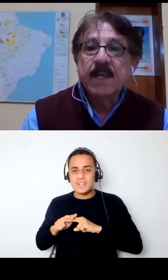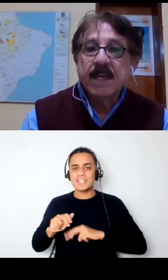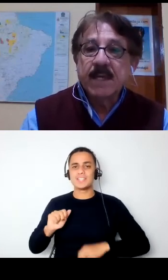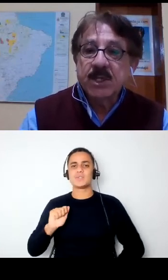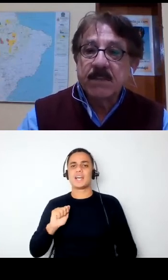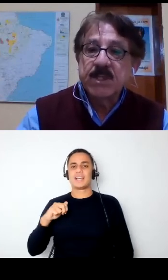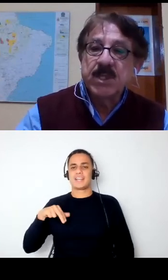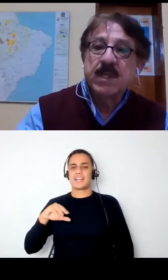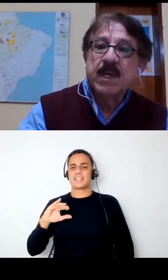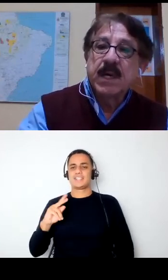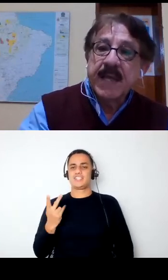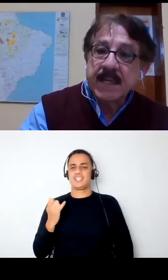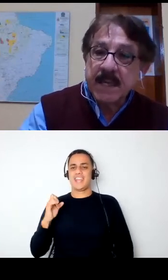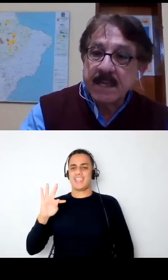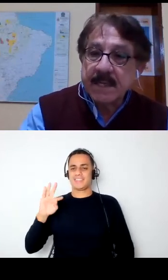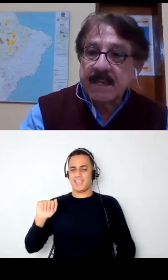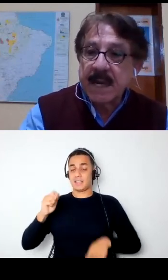tupi, ele chama de